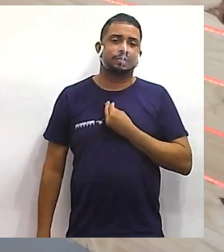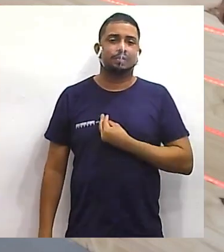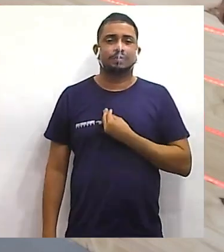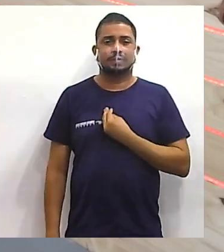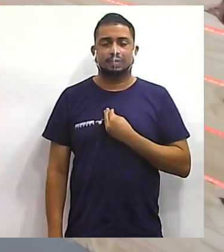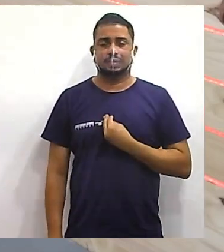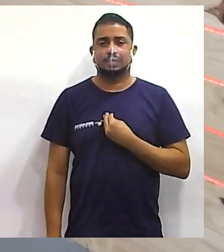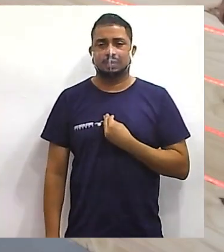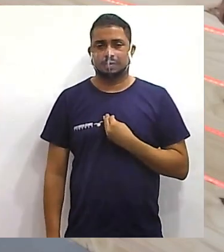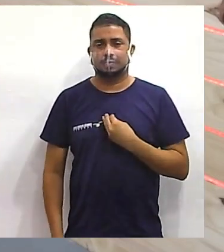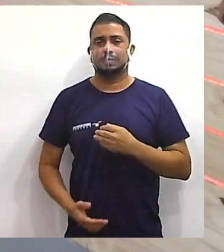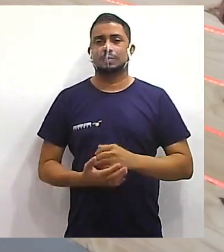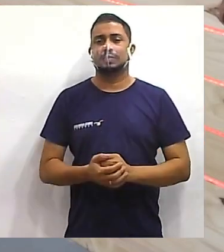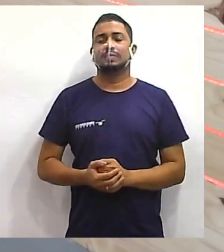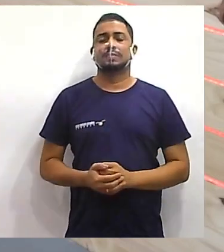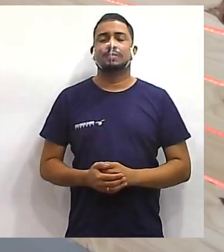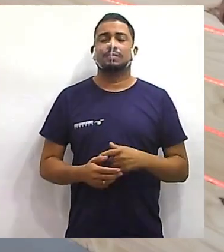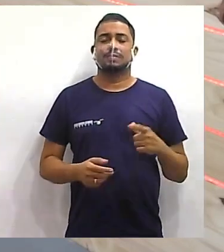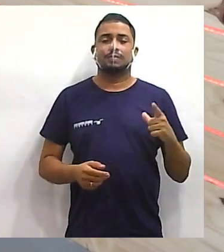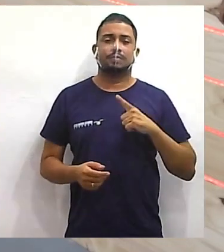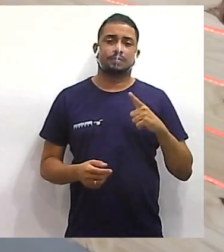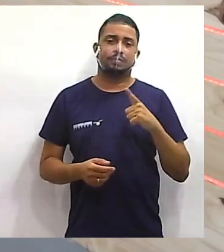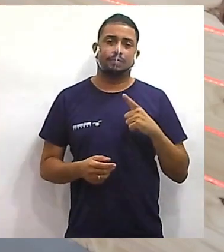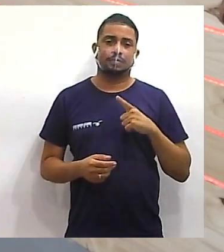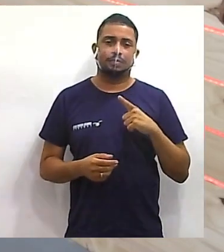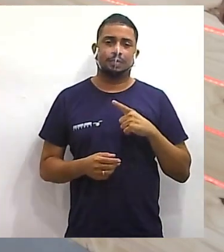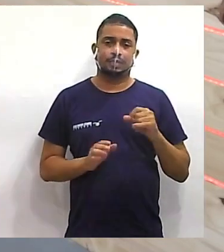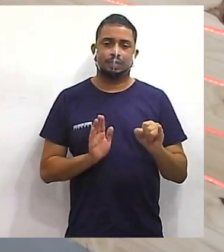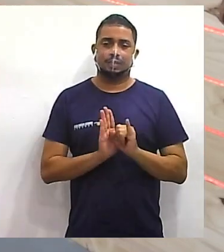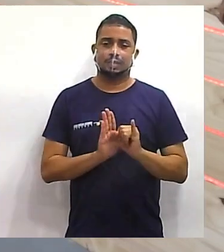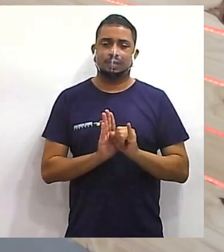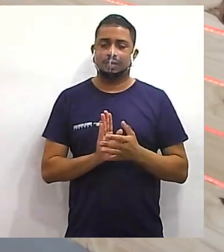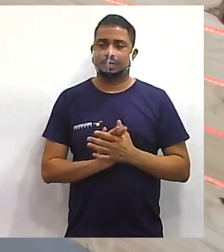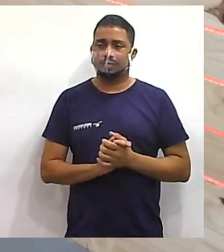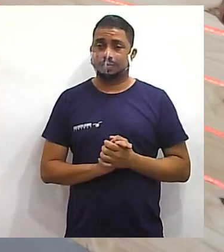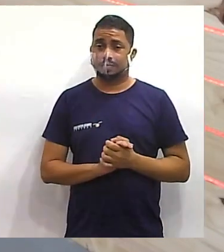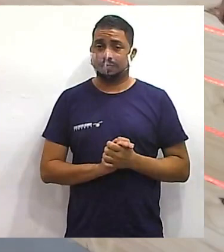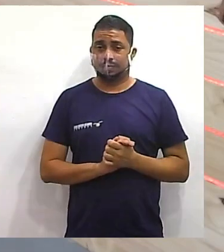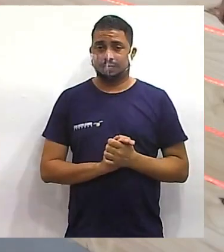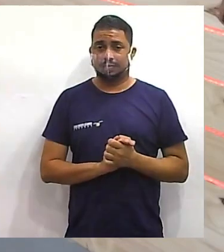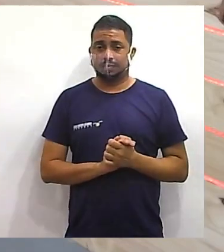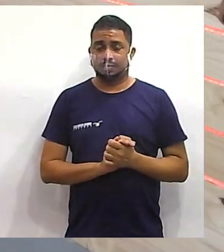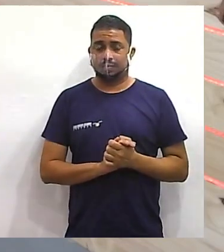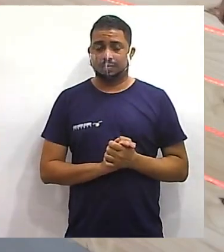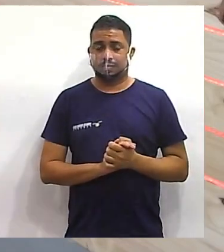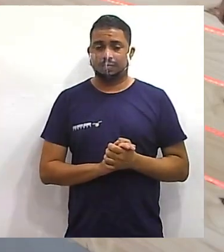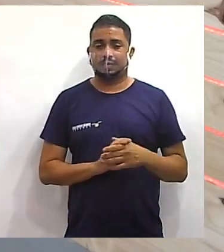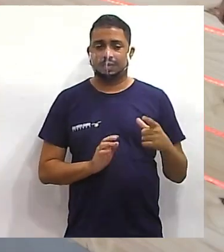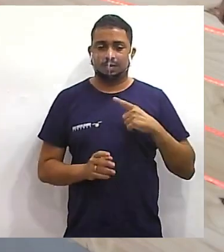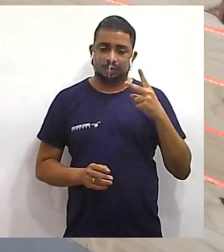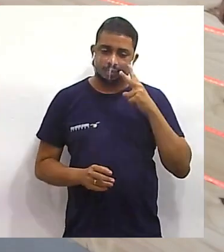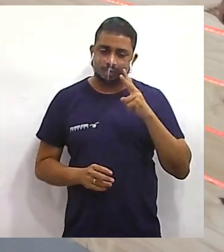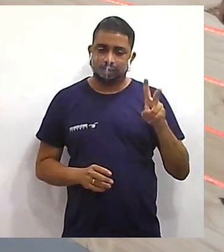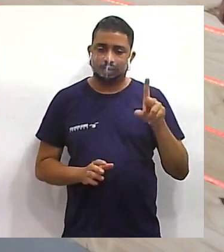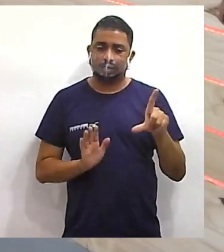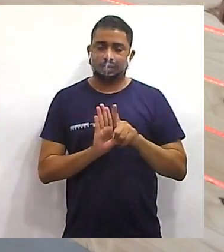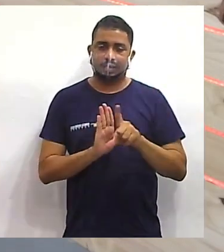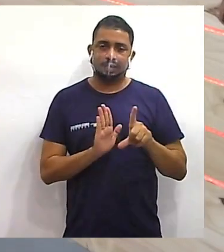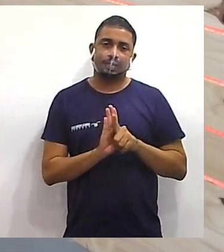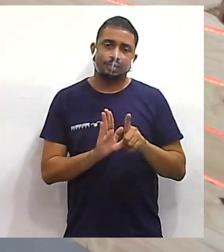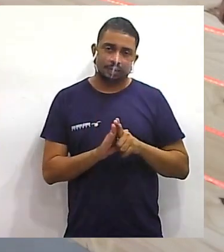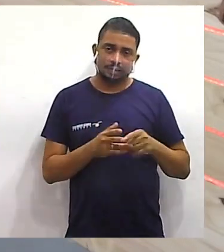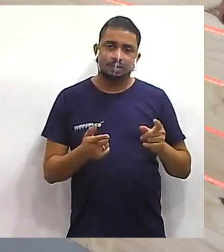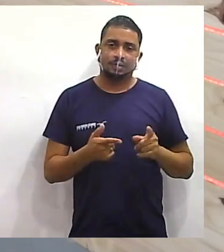parte exatamente. da escola, porque ele traz essa identidade, né? Com certeza. E ele está previsto em lei, né?